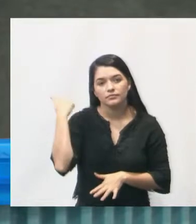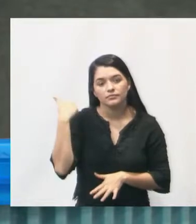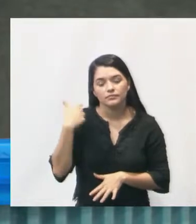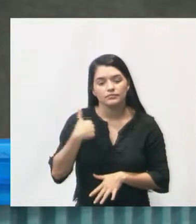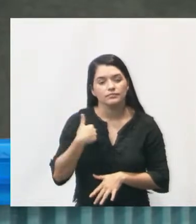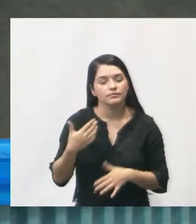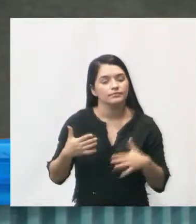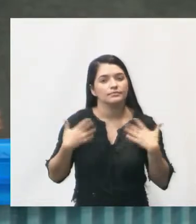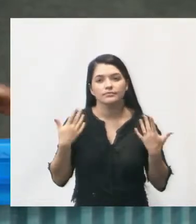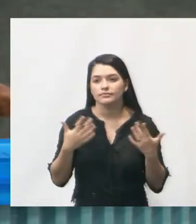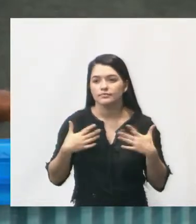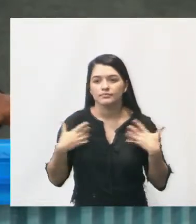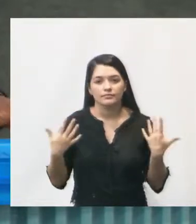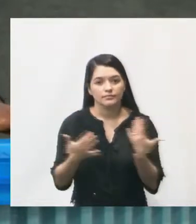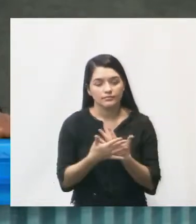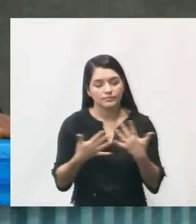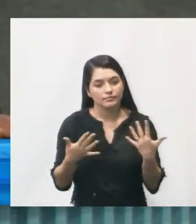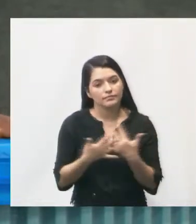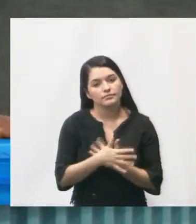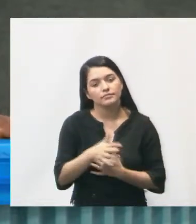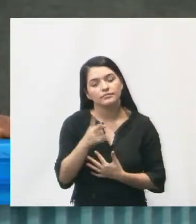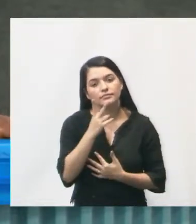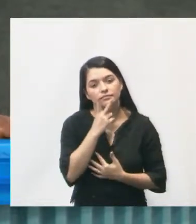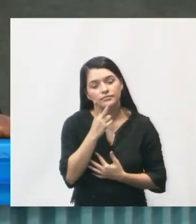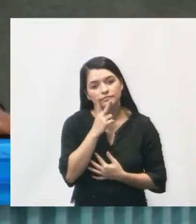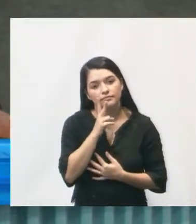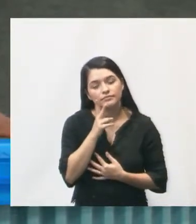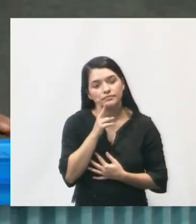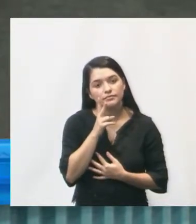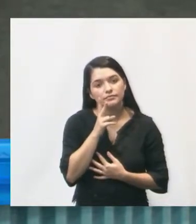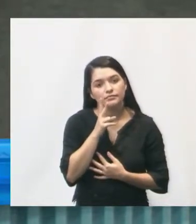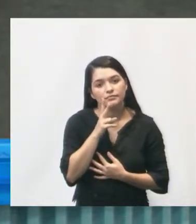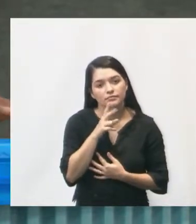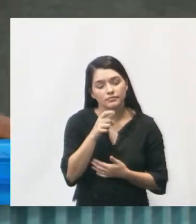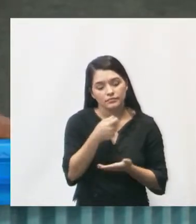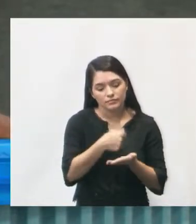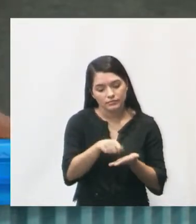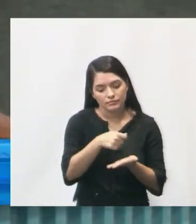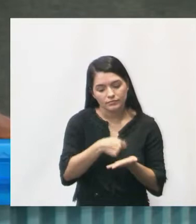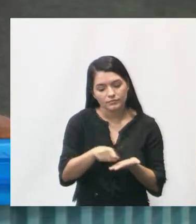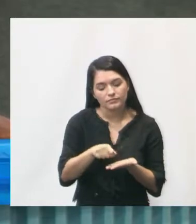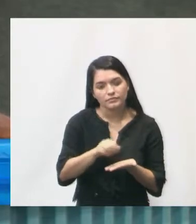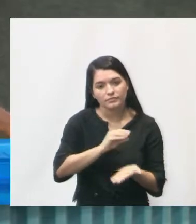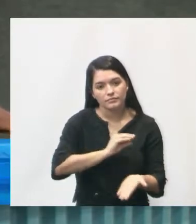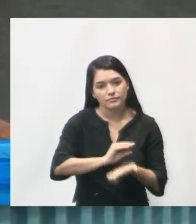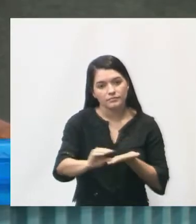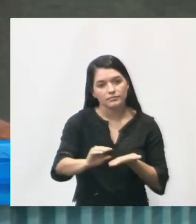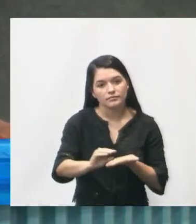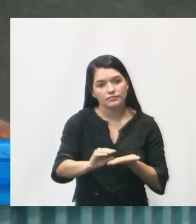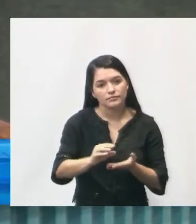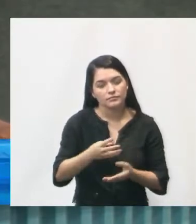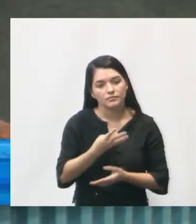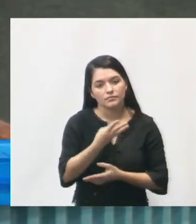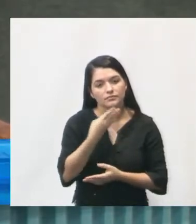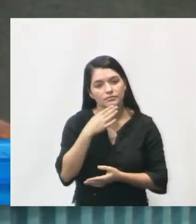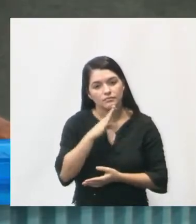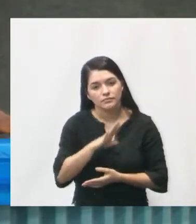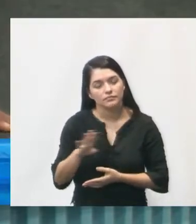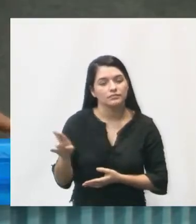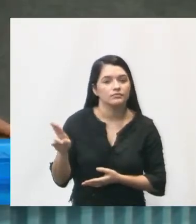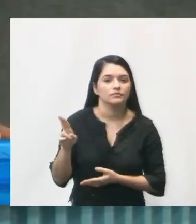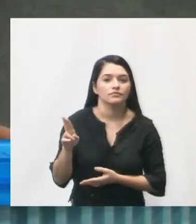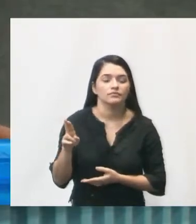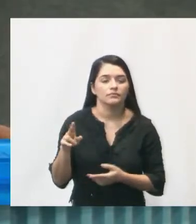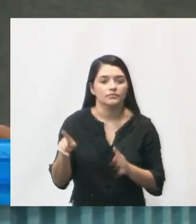alegria, a cidade de Vitória assina um investimento na ordem de 400 milhões para a cidade